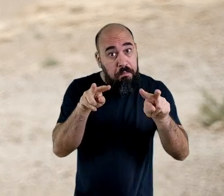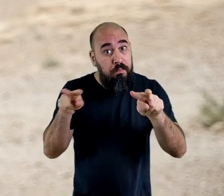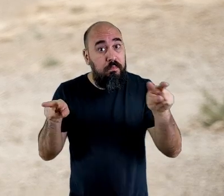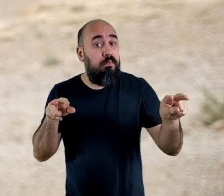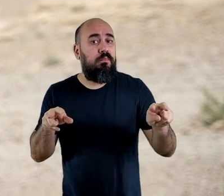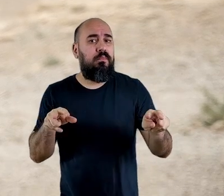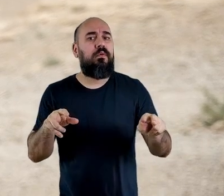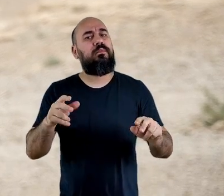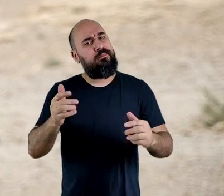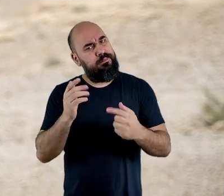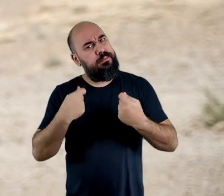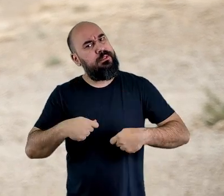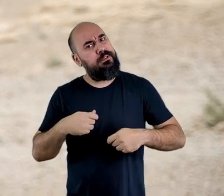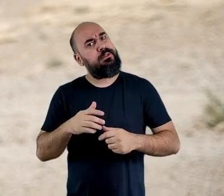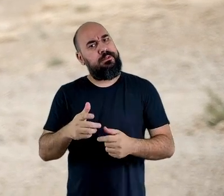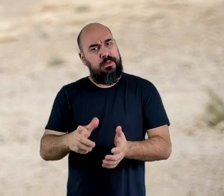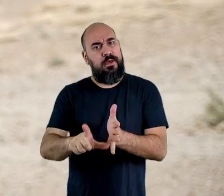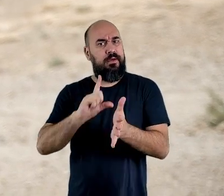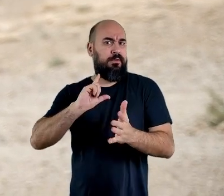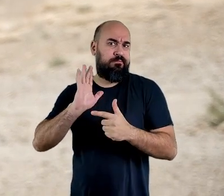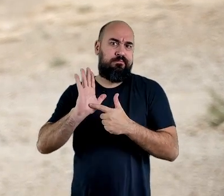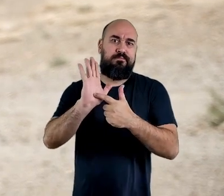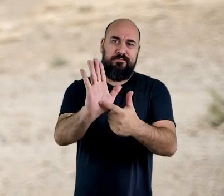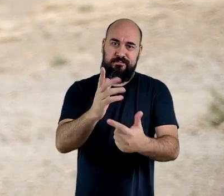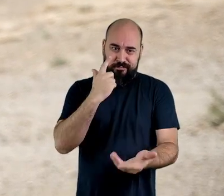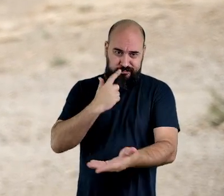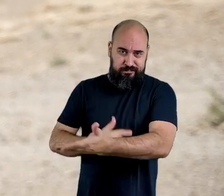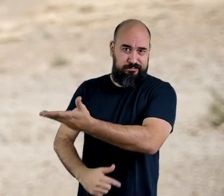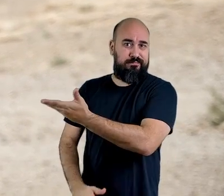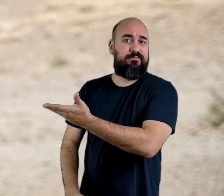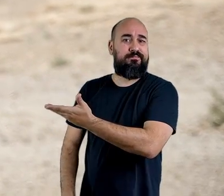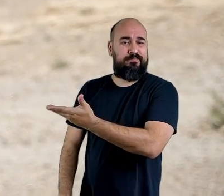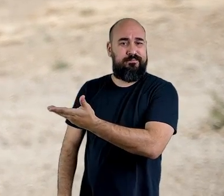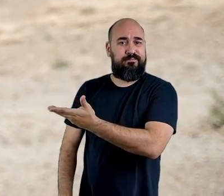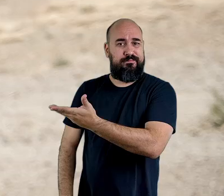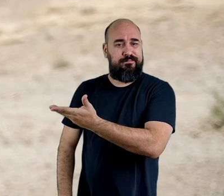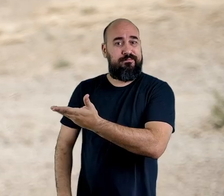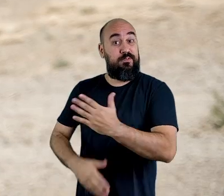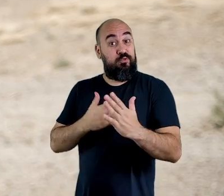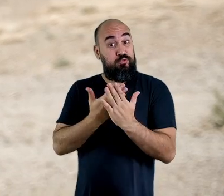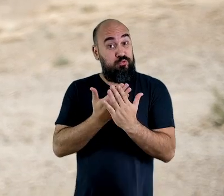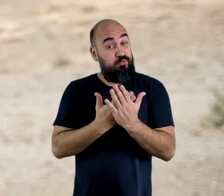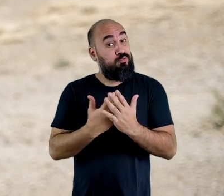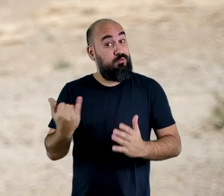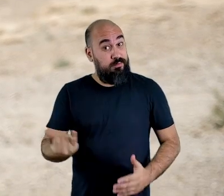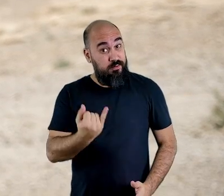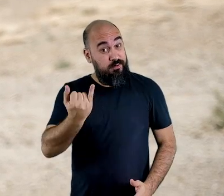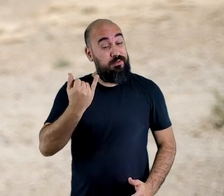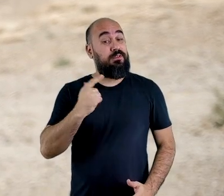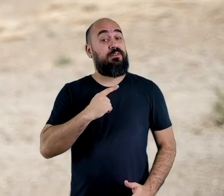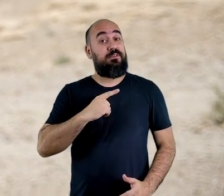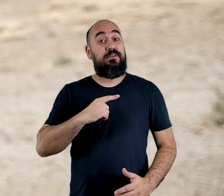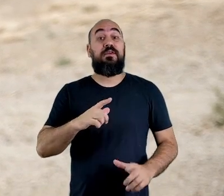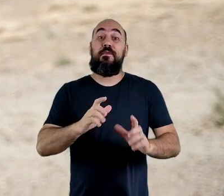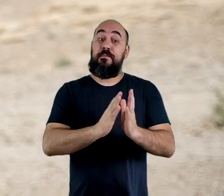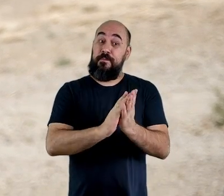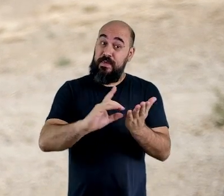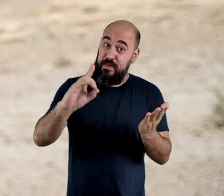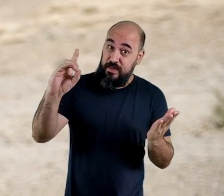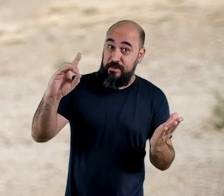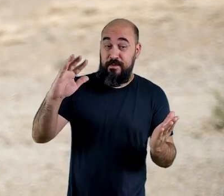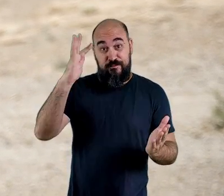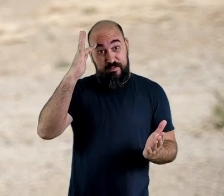você o nosso guia de estudos Evidências, com muitos assuntos importantes sobre a Palavra de Deus, sobre teologia,